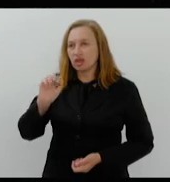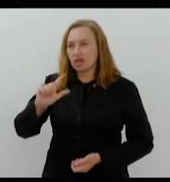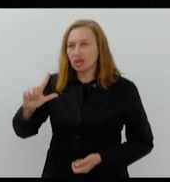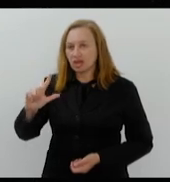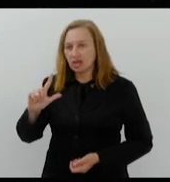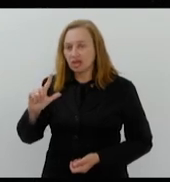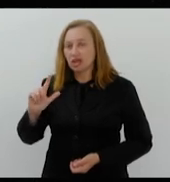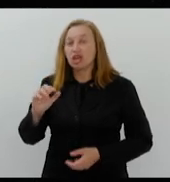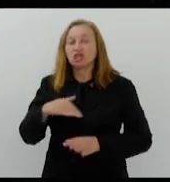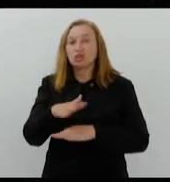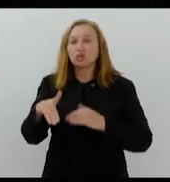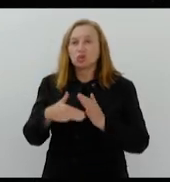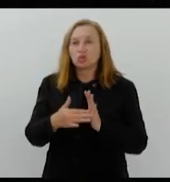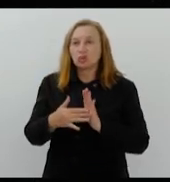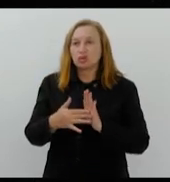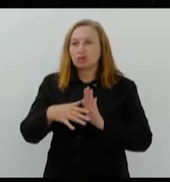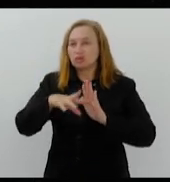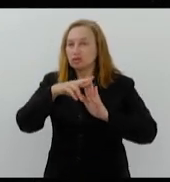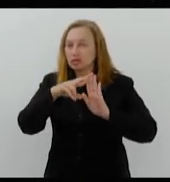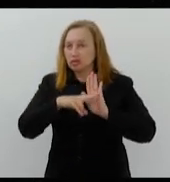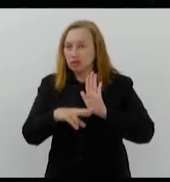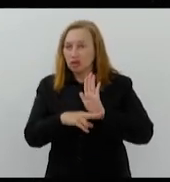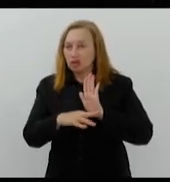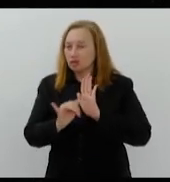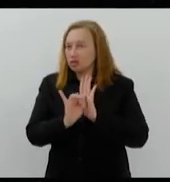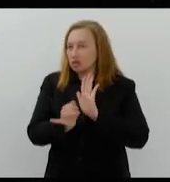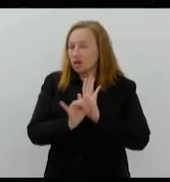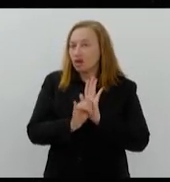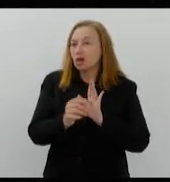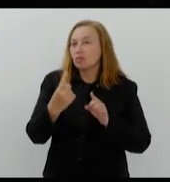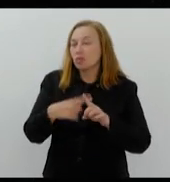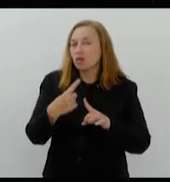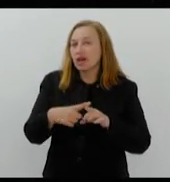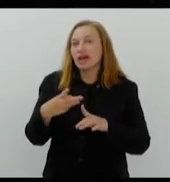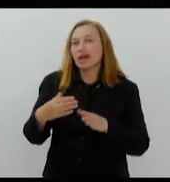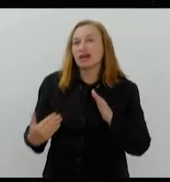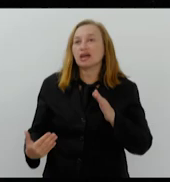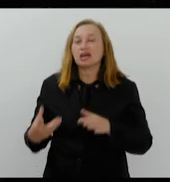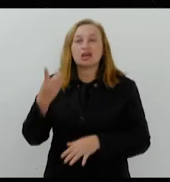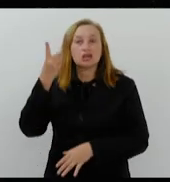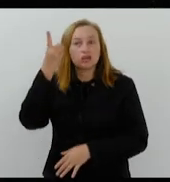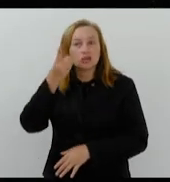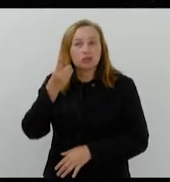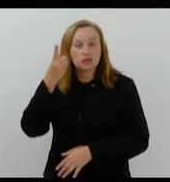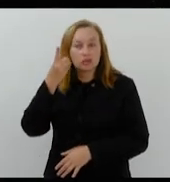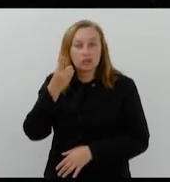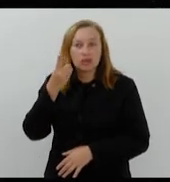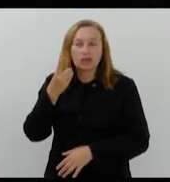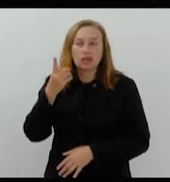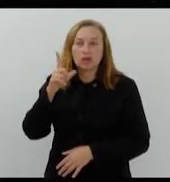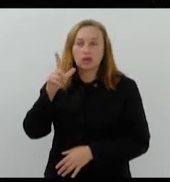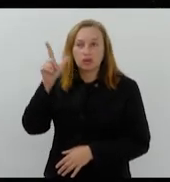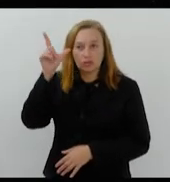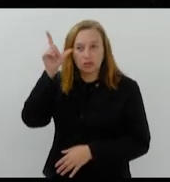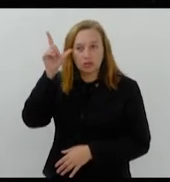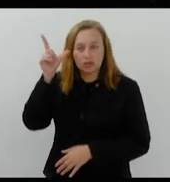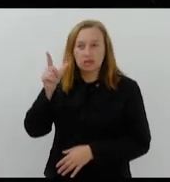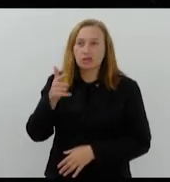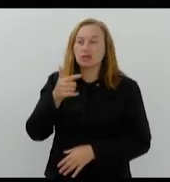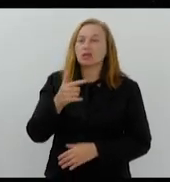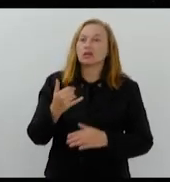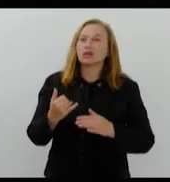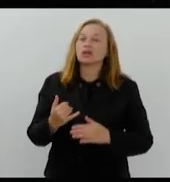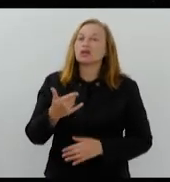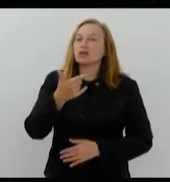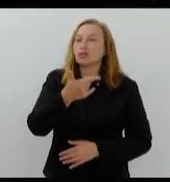Até porque, deputada Lucinha, em 2022, o Instituto de Engenharia fez esse mesmo